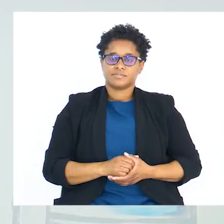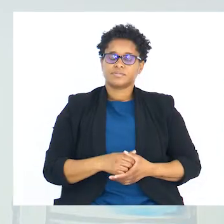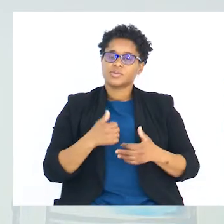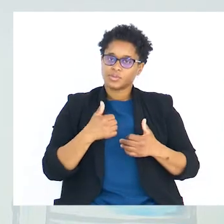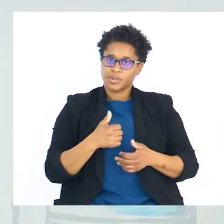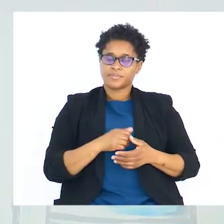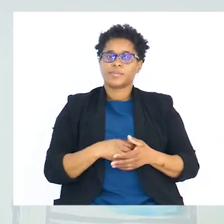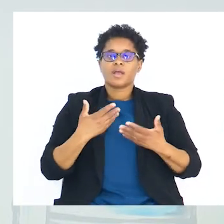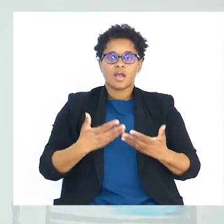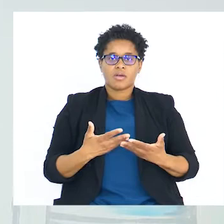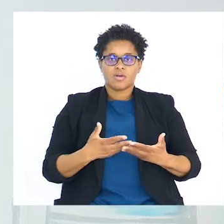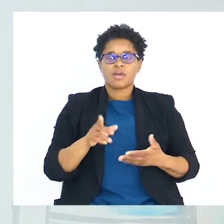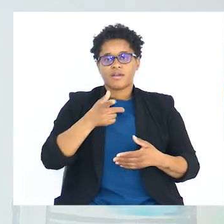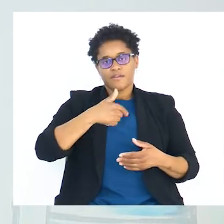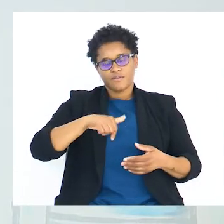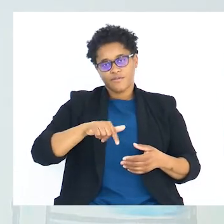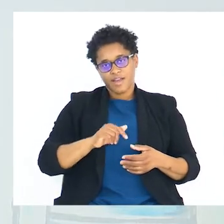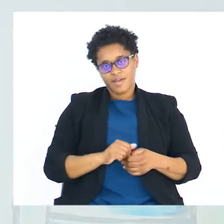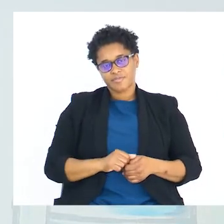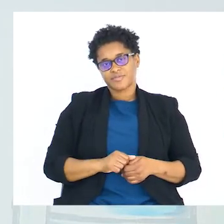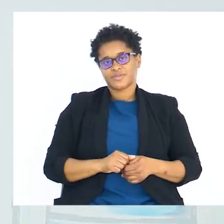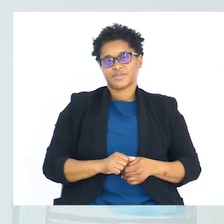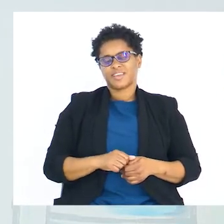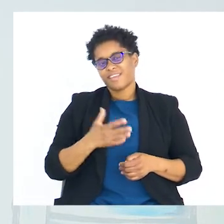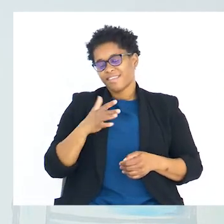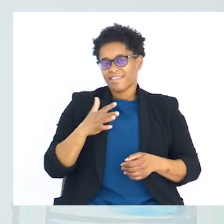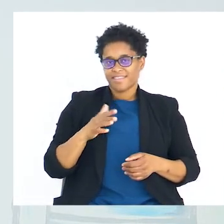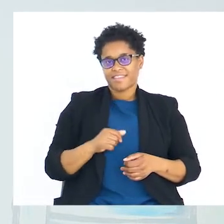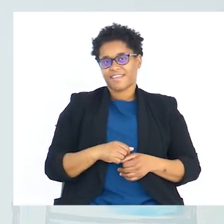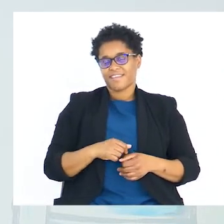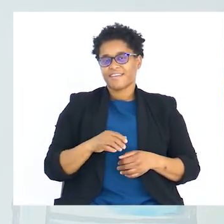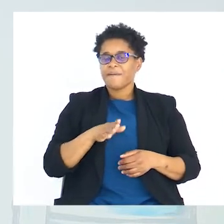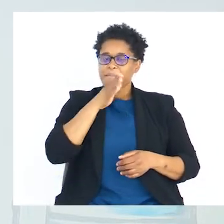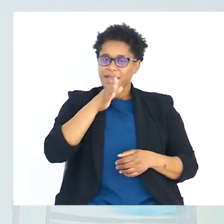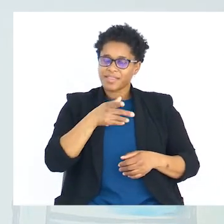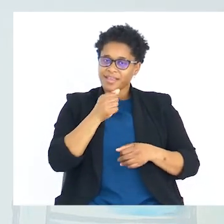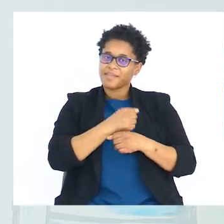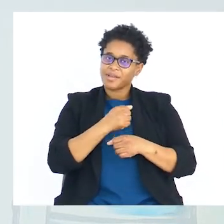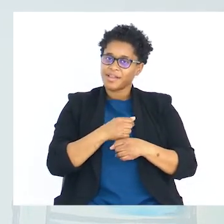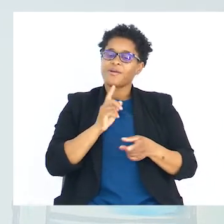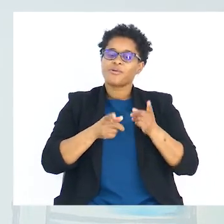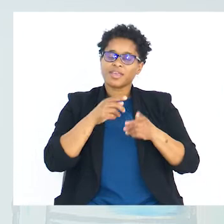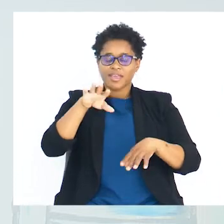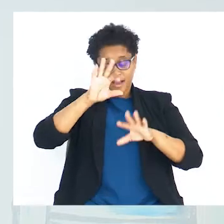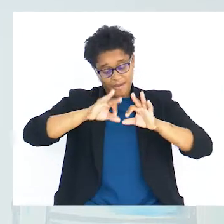Muito bem, agora vamos tentar pôr em prática aquilo